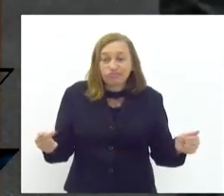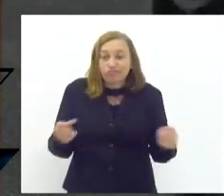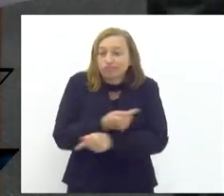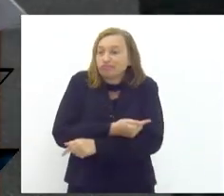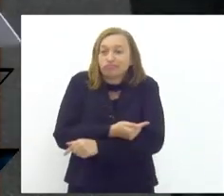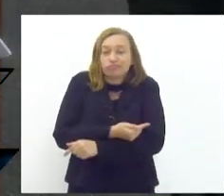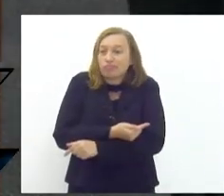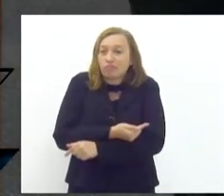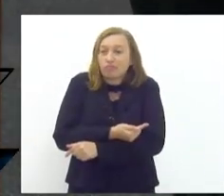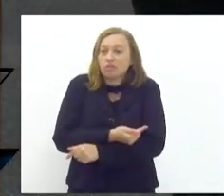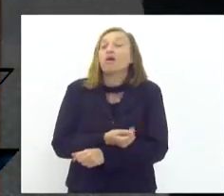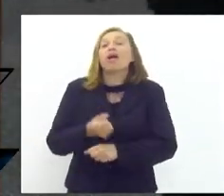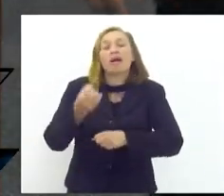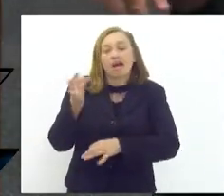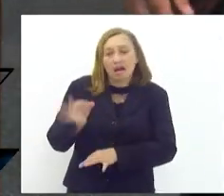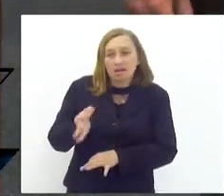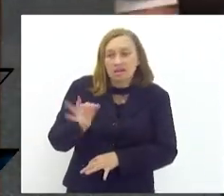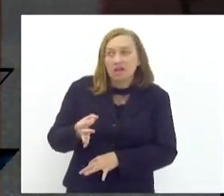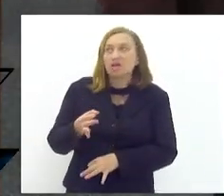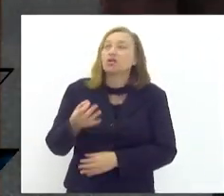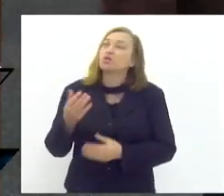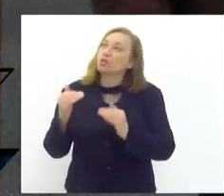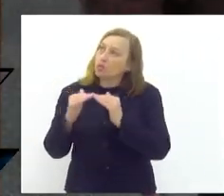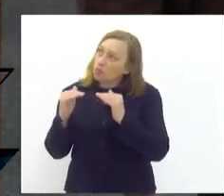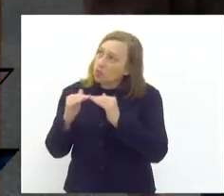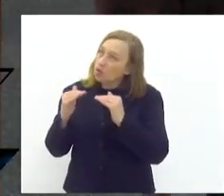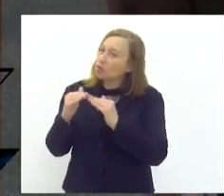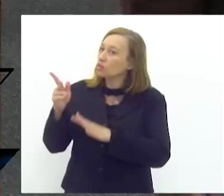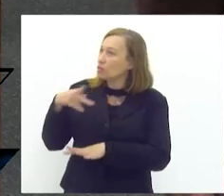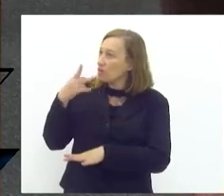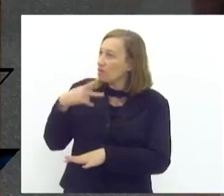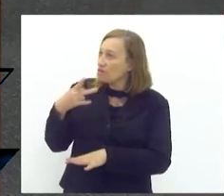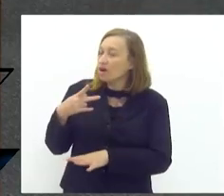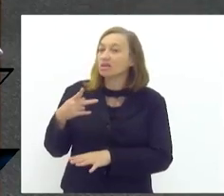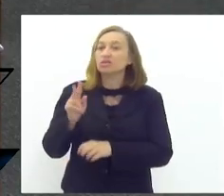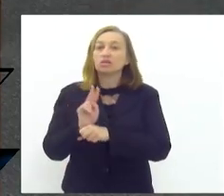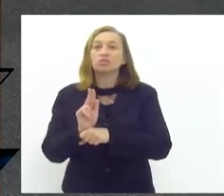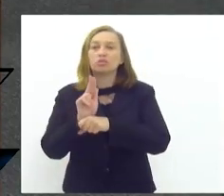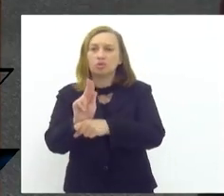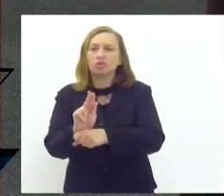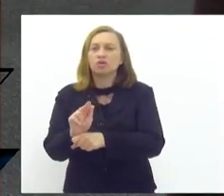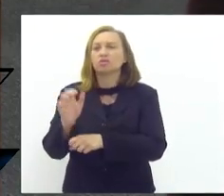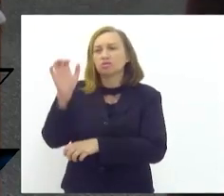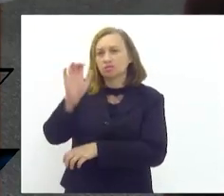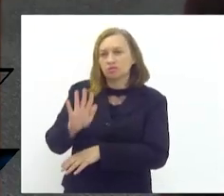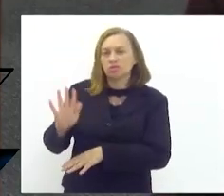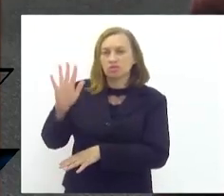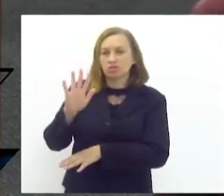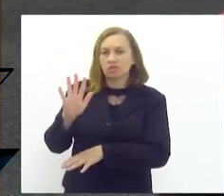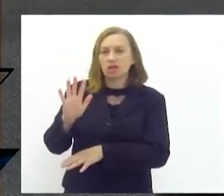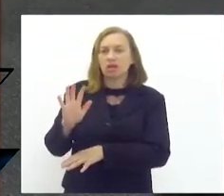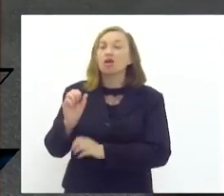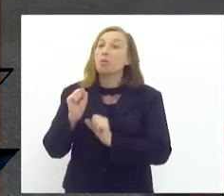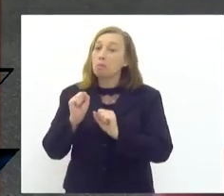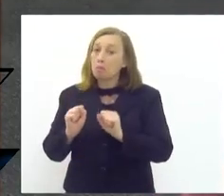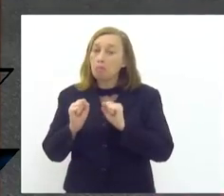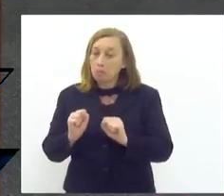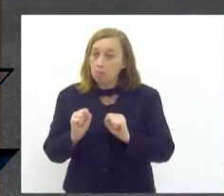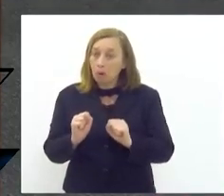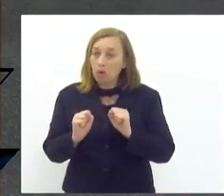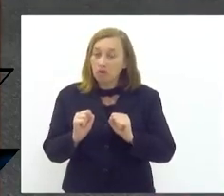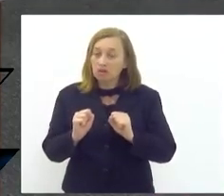é claro que eu concordo com a fala que Os Procuradores do Estado que podem advogar